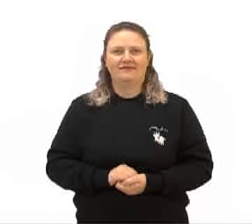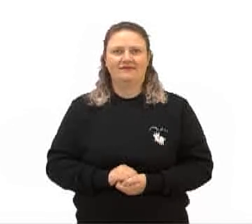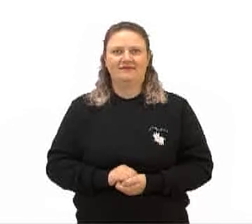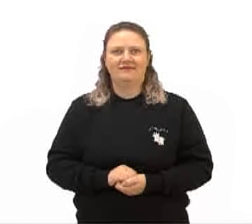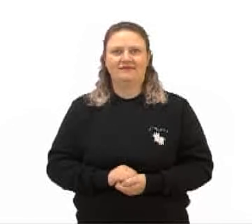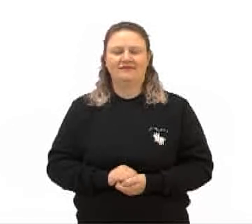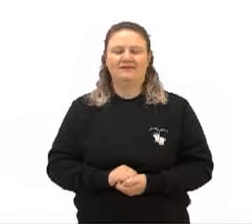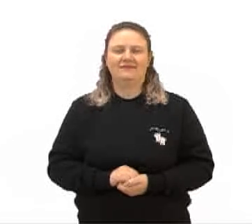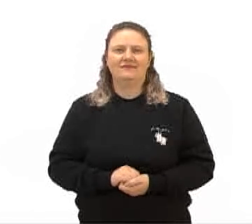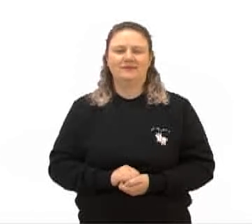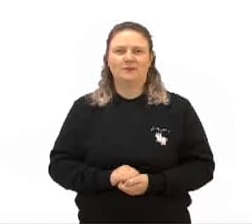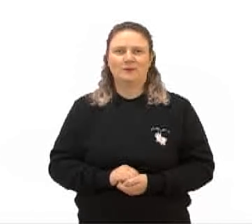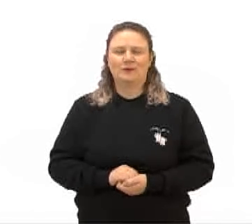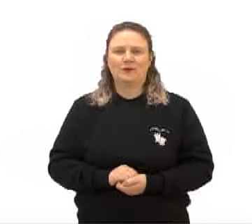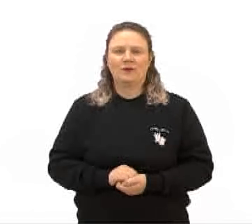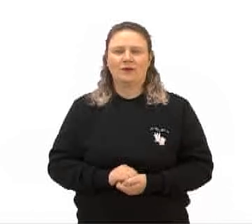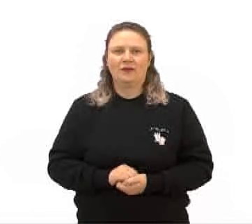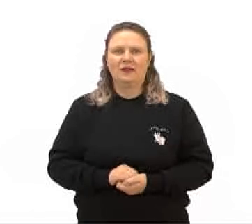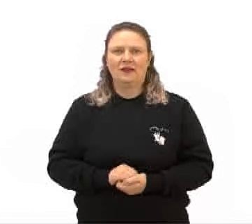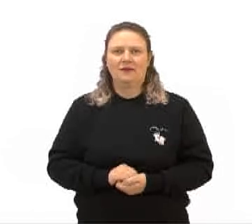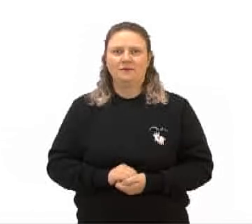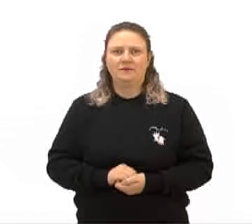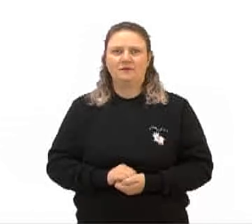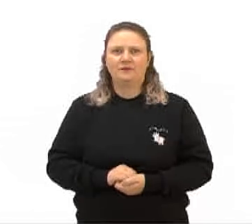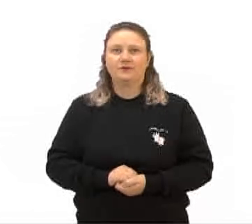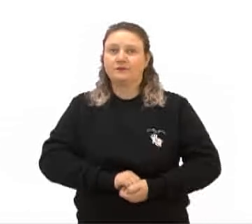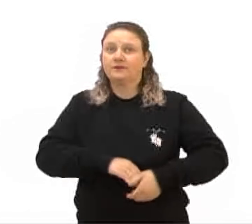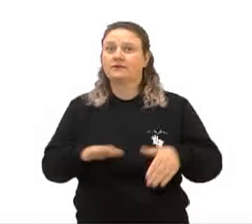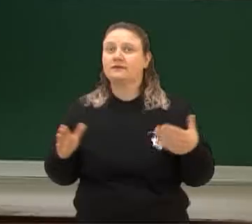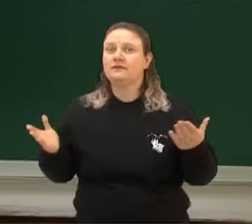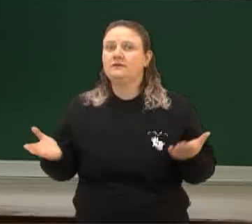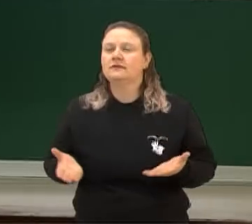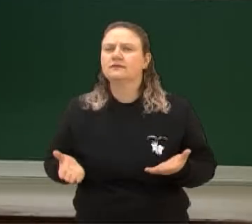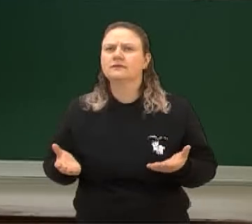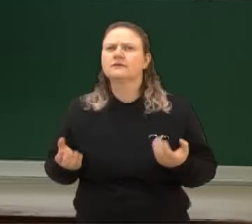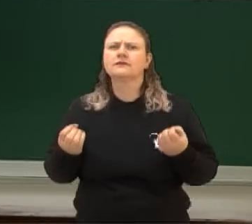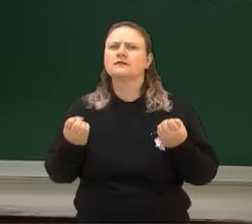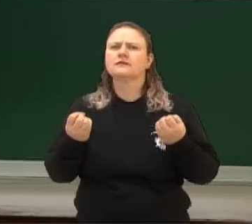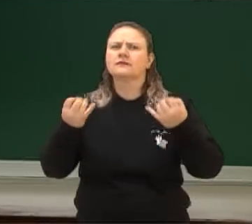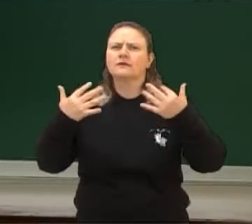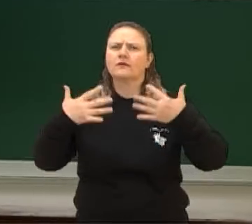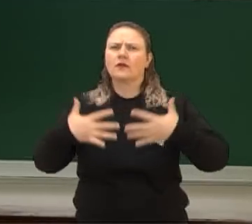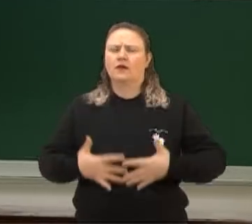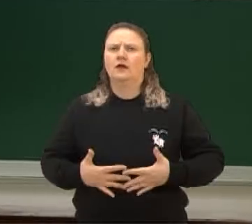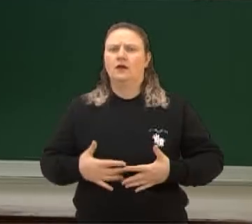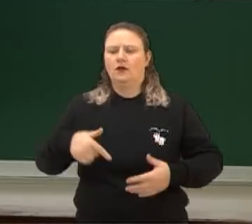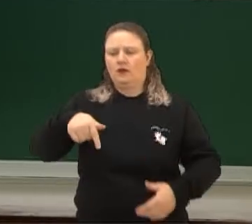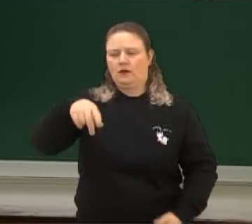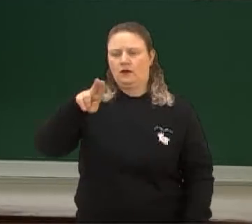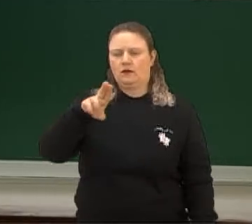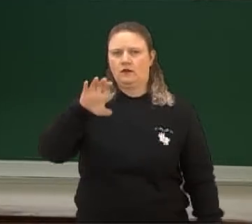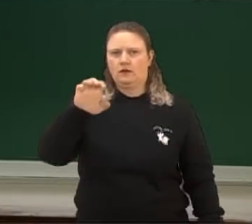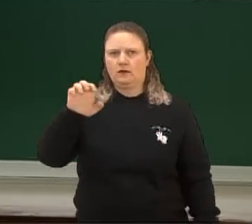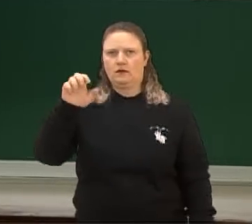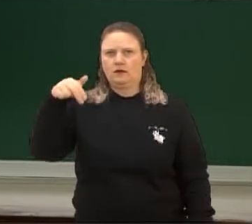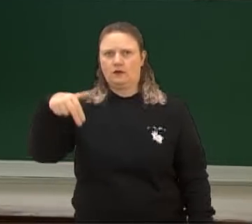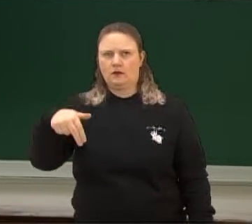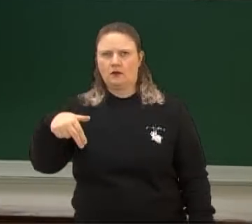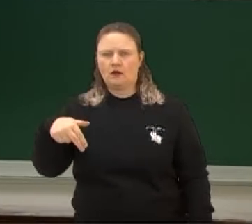musical acts of all time. Então ele diz aqui, né, que o Queen é uma banda de